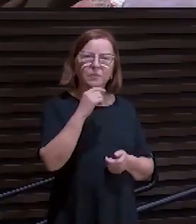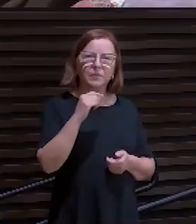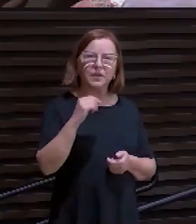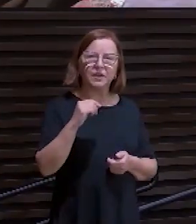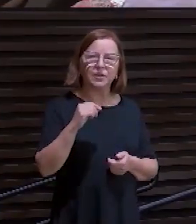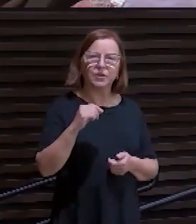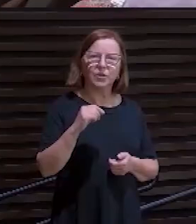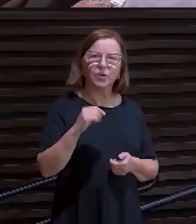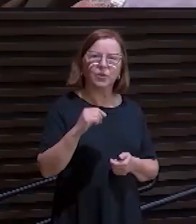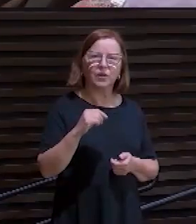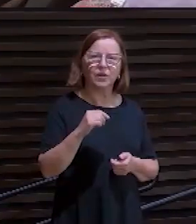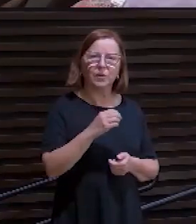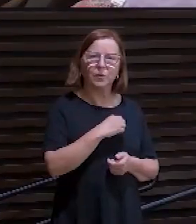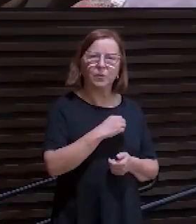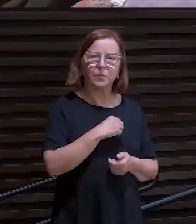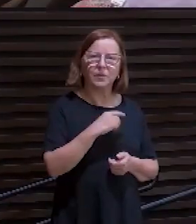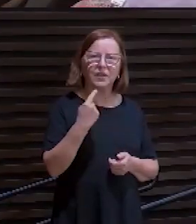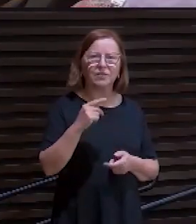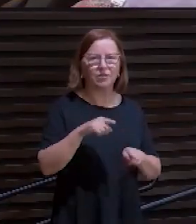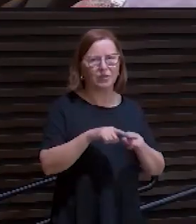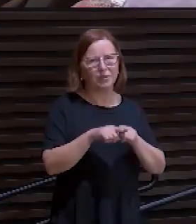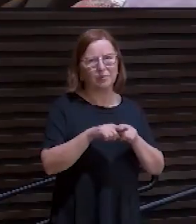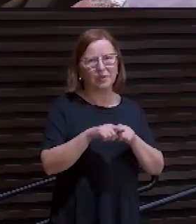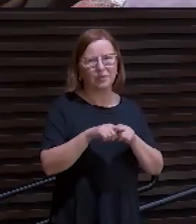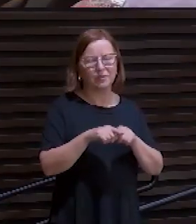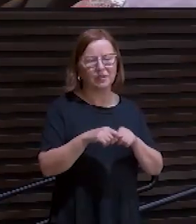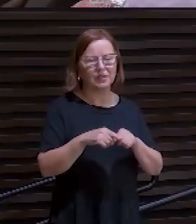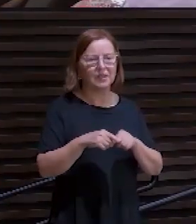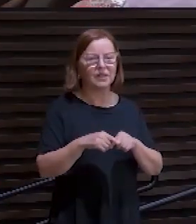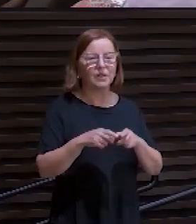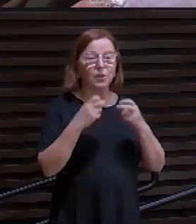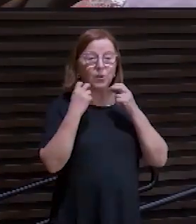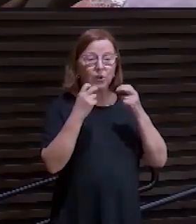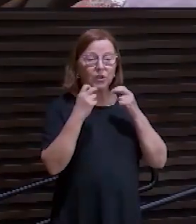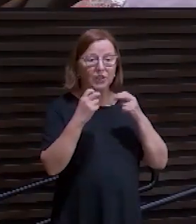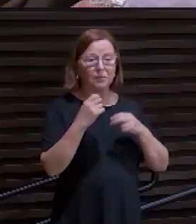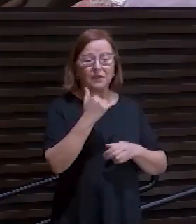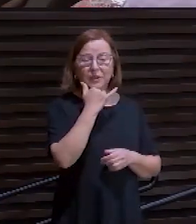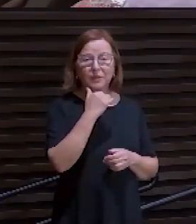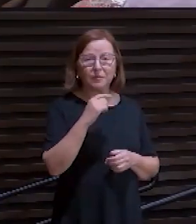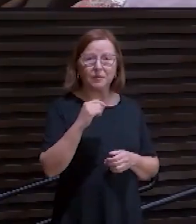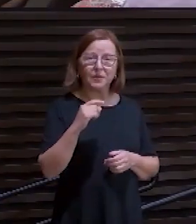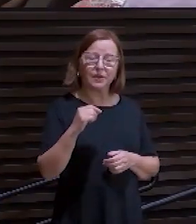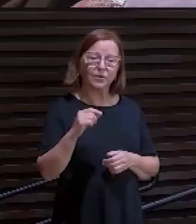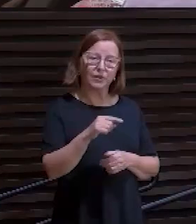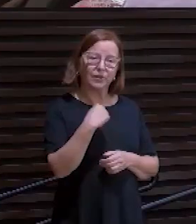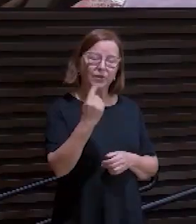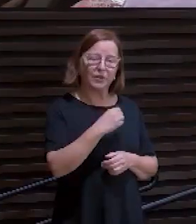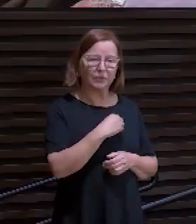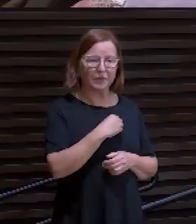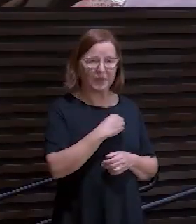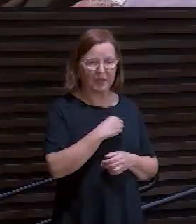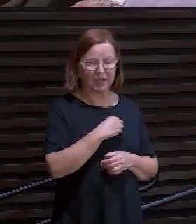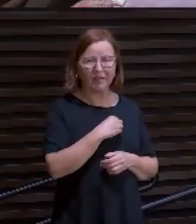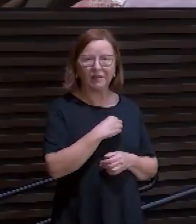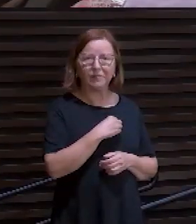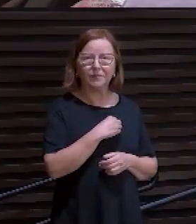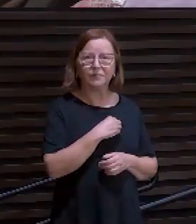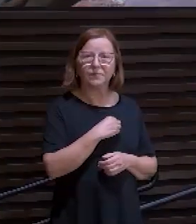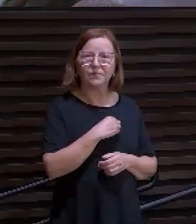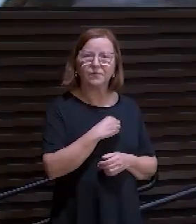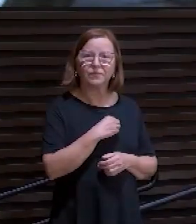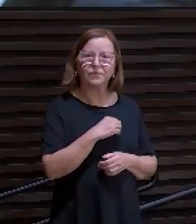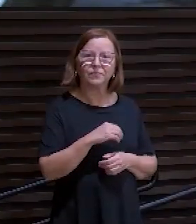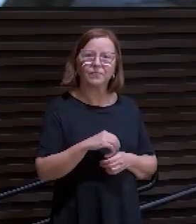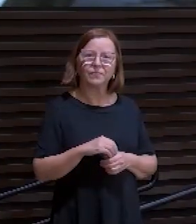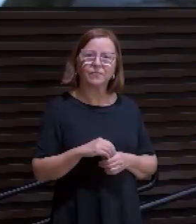te fizeram mal. Agora, pois, te rogamos que perdoes a transgressão dos servos do Deus de teu pai. José chorou